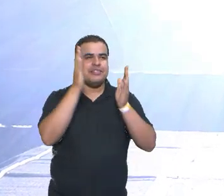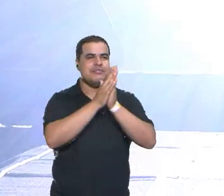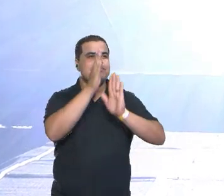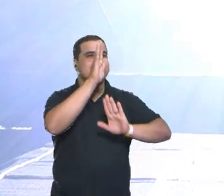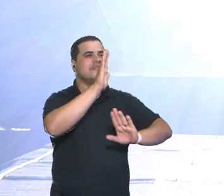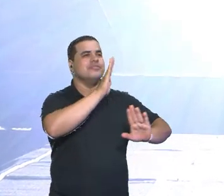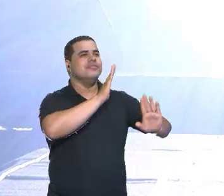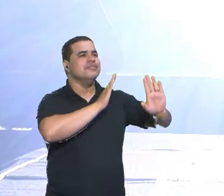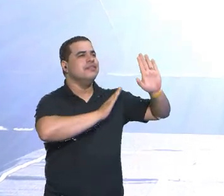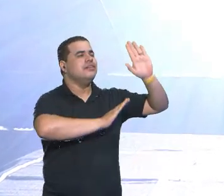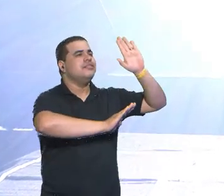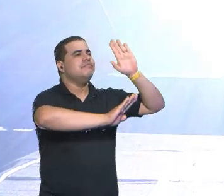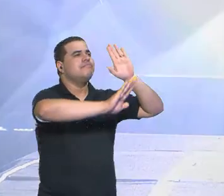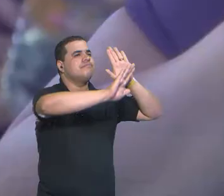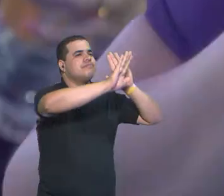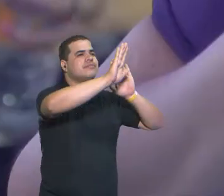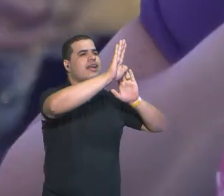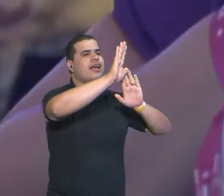somar